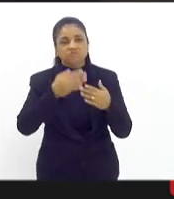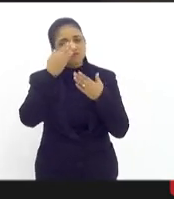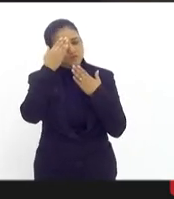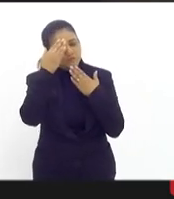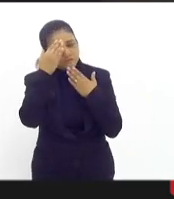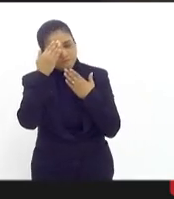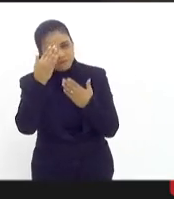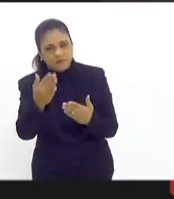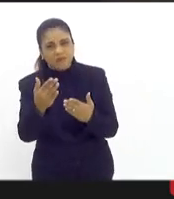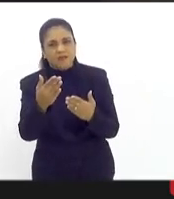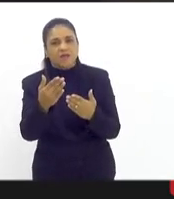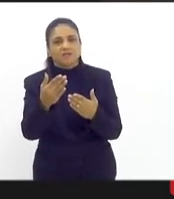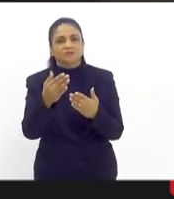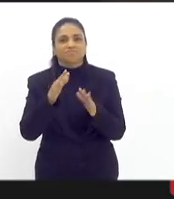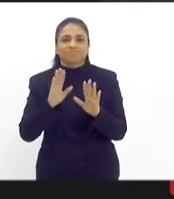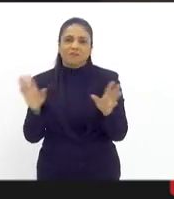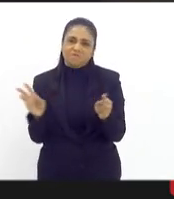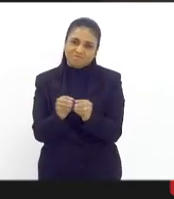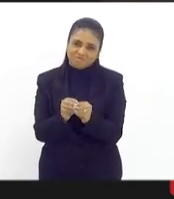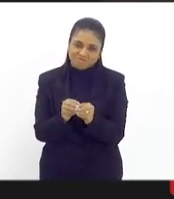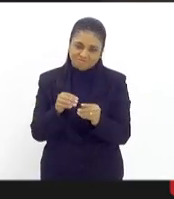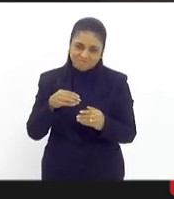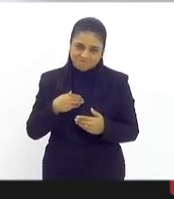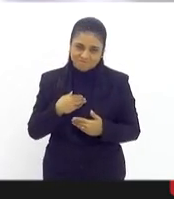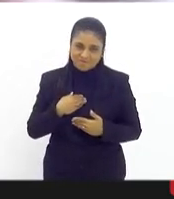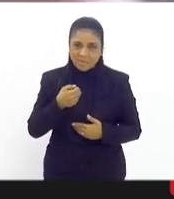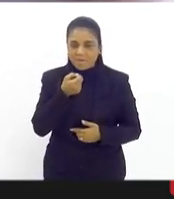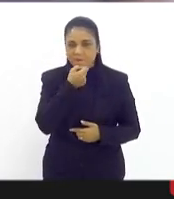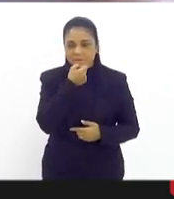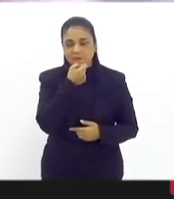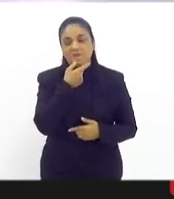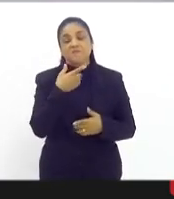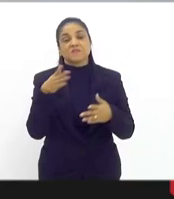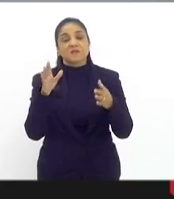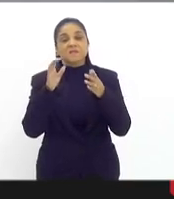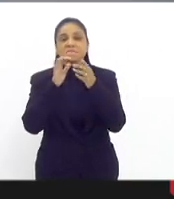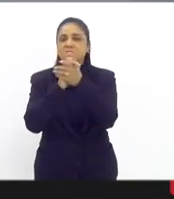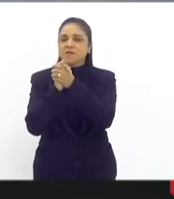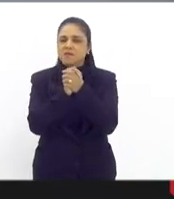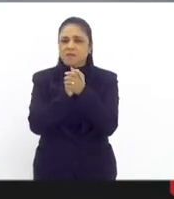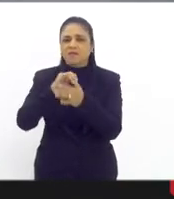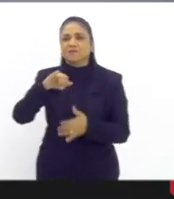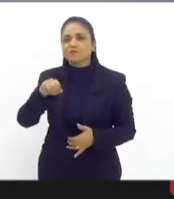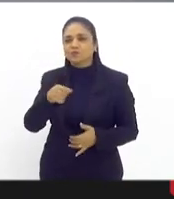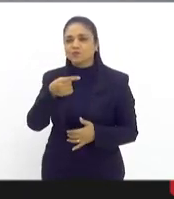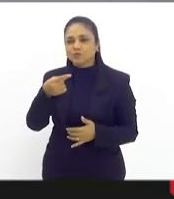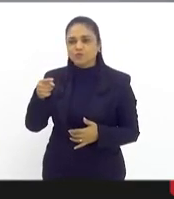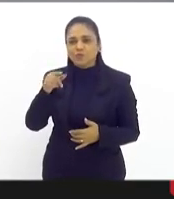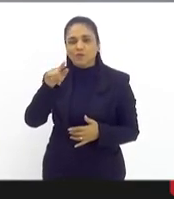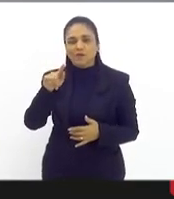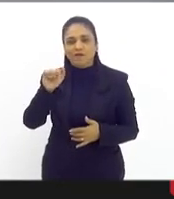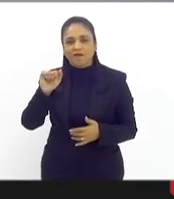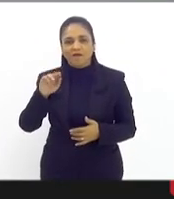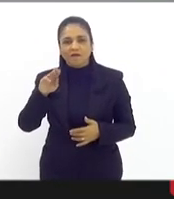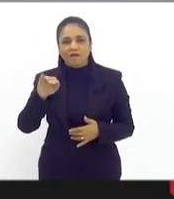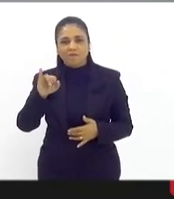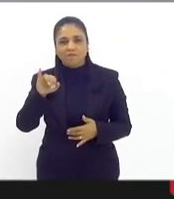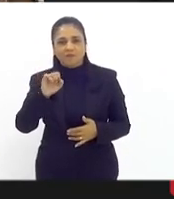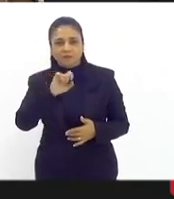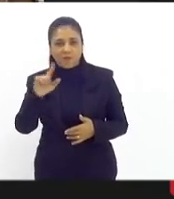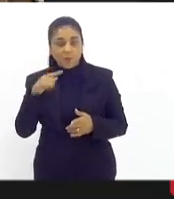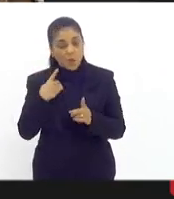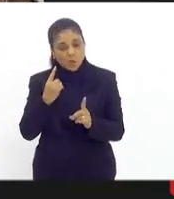presentes. Assim finalizo minha fala. Oh, parabéns, João Gabriel. Eu te contei outro